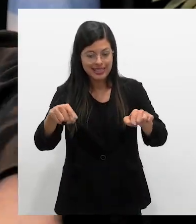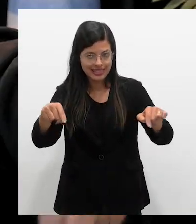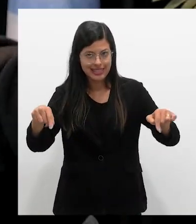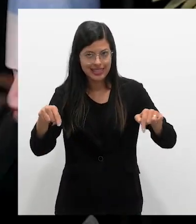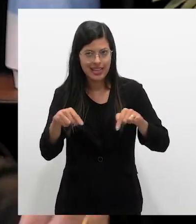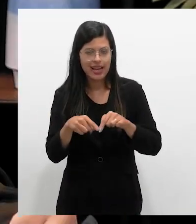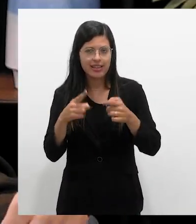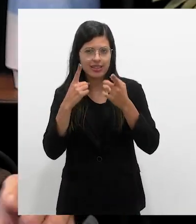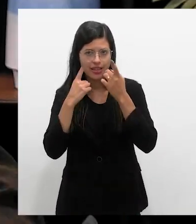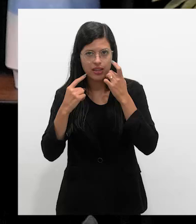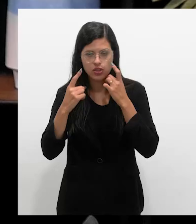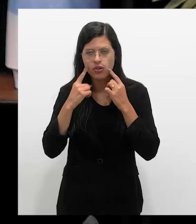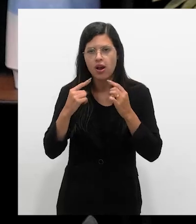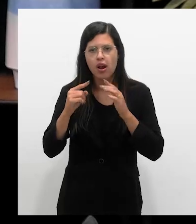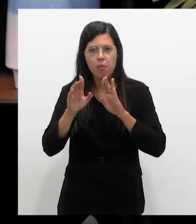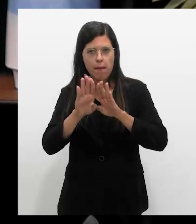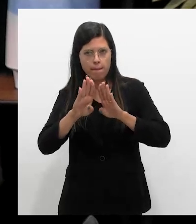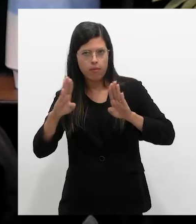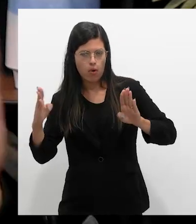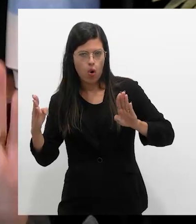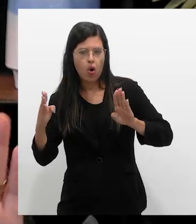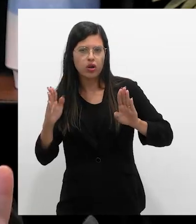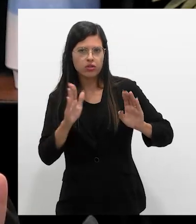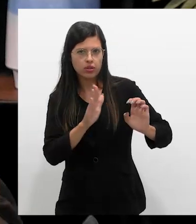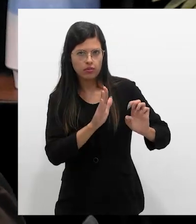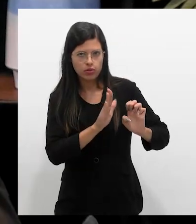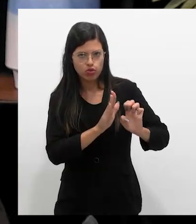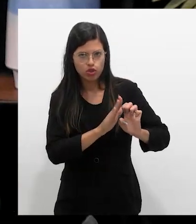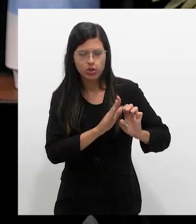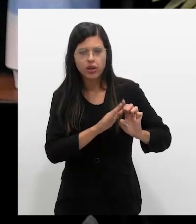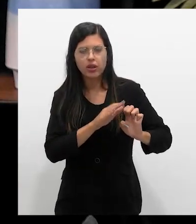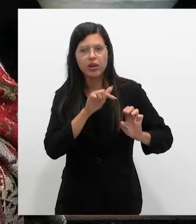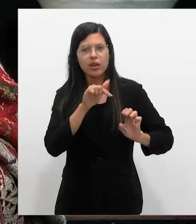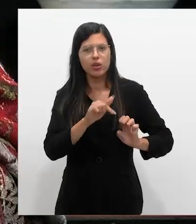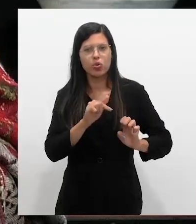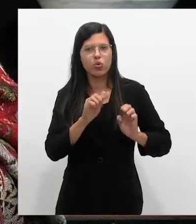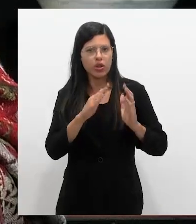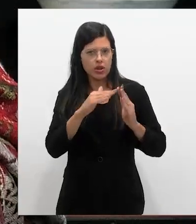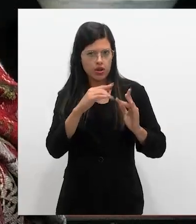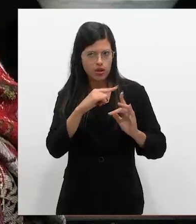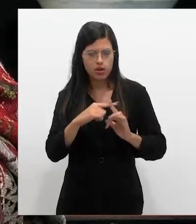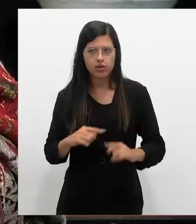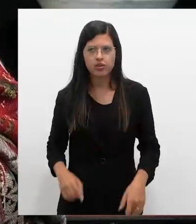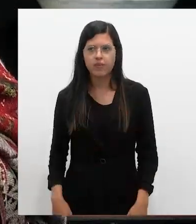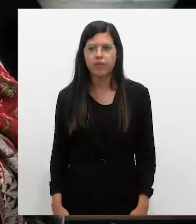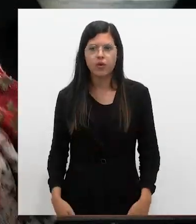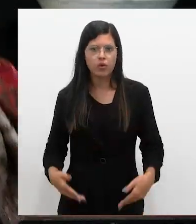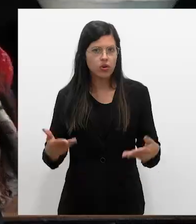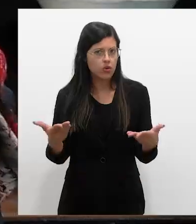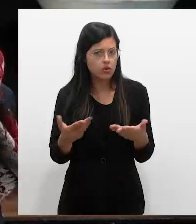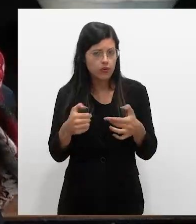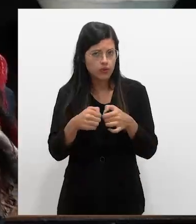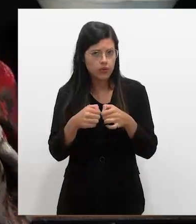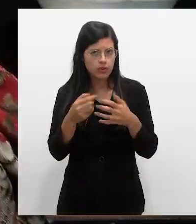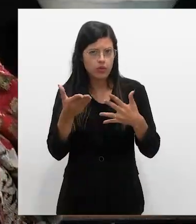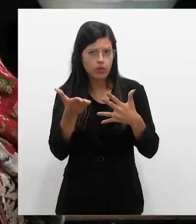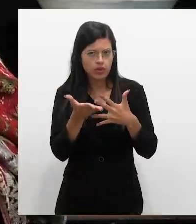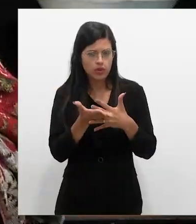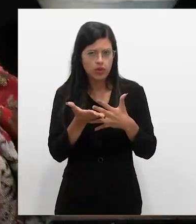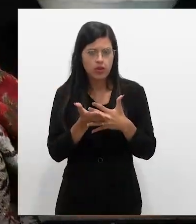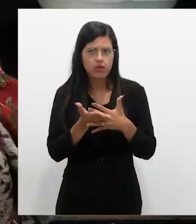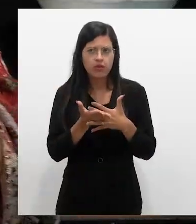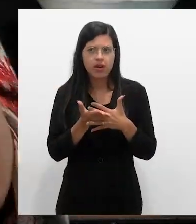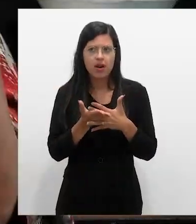para a Sala das Lágrimas. É uma portinha do lado esquerdo, né, da Capela Sistina. E aí a gente vai fazer